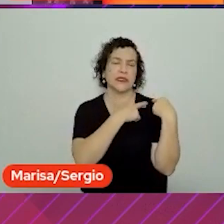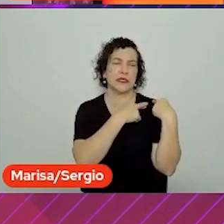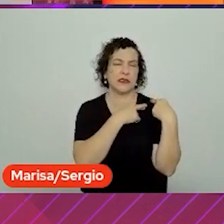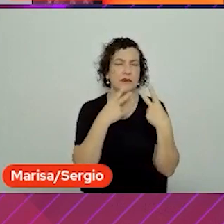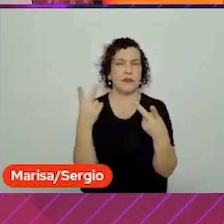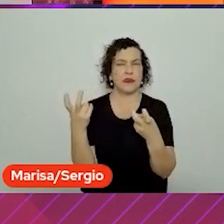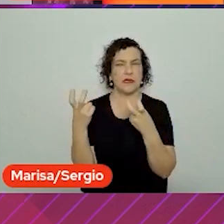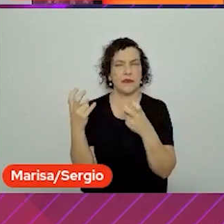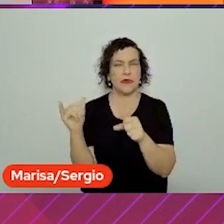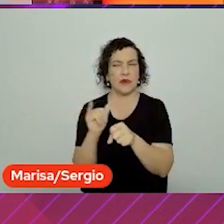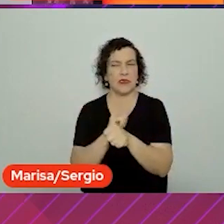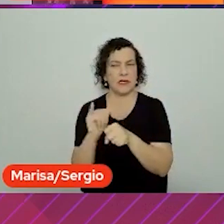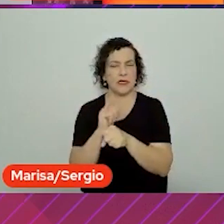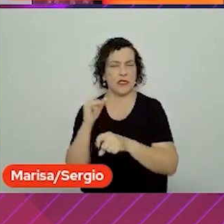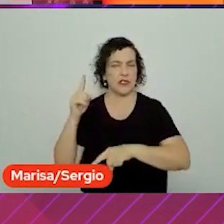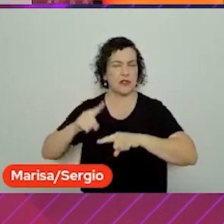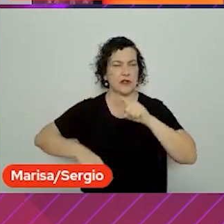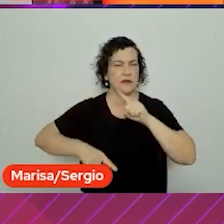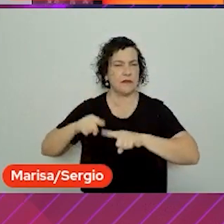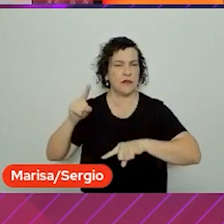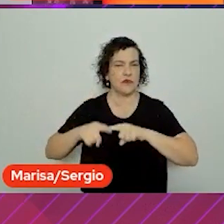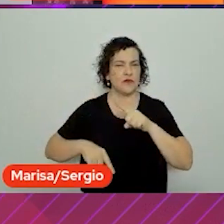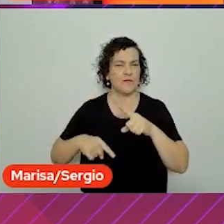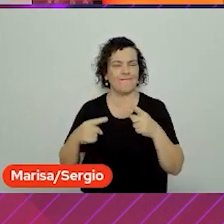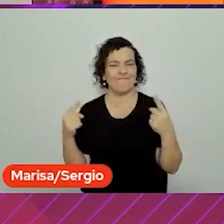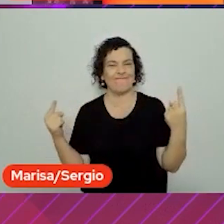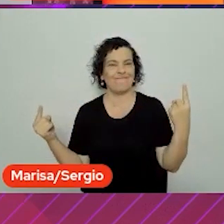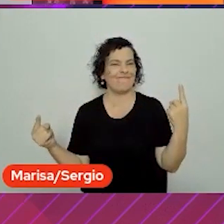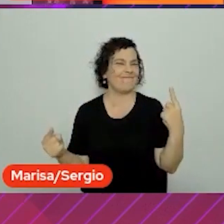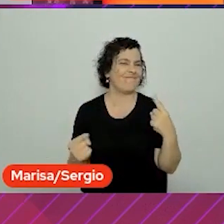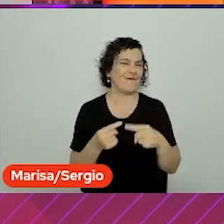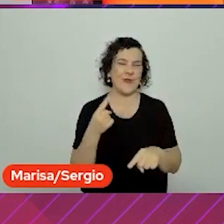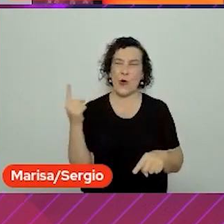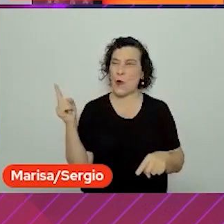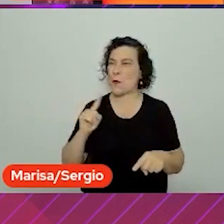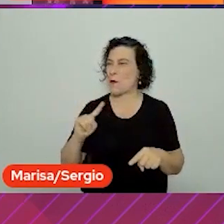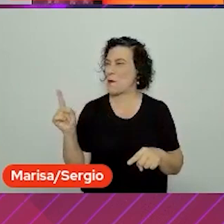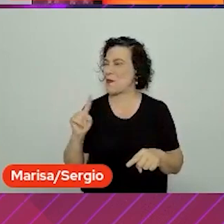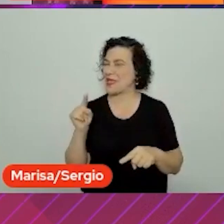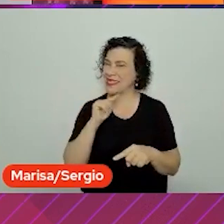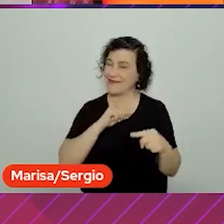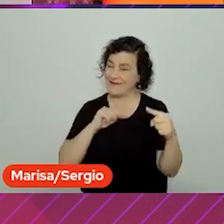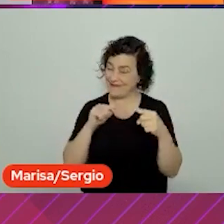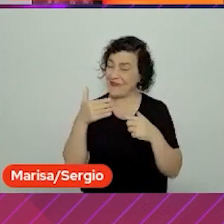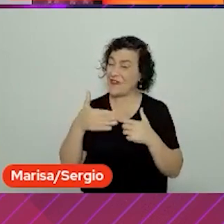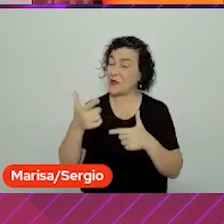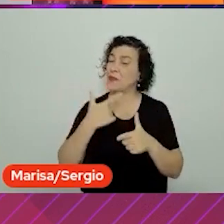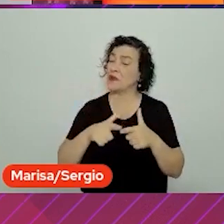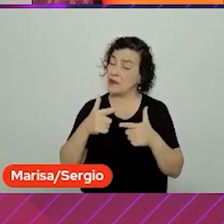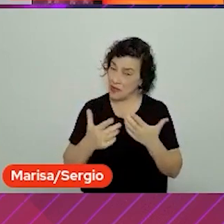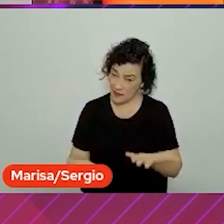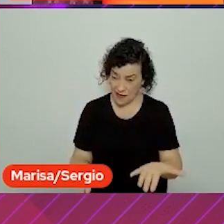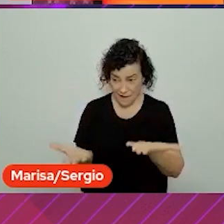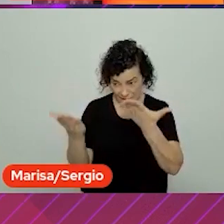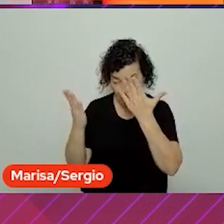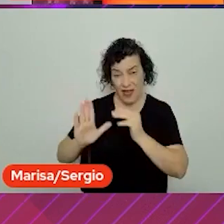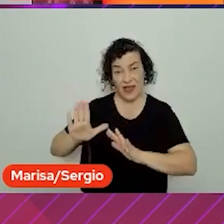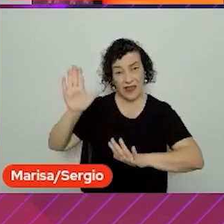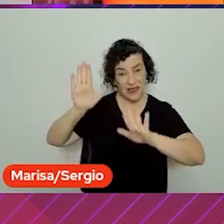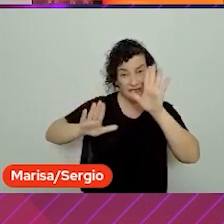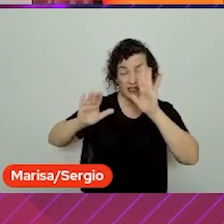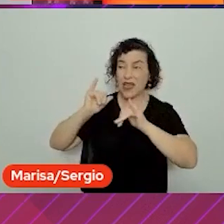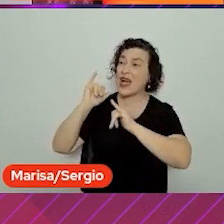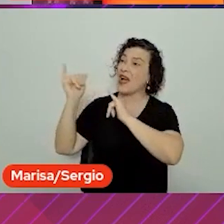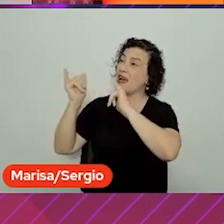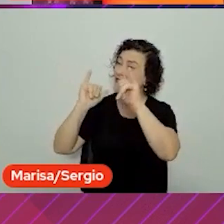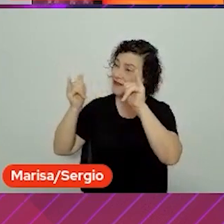produto não está condizente com aquilo que está sendo esperado, que vai dar algum tipo de problema, cara, levanta a mão, fala com o PM, fala com o